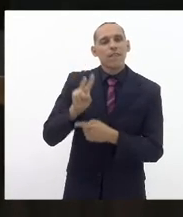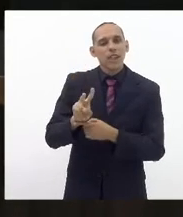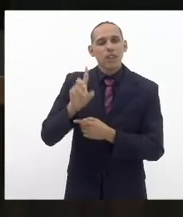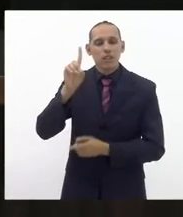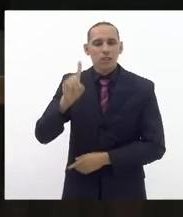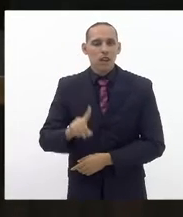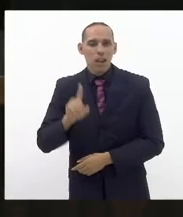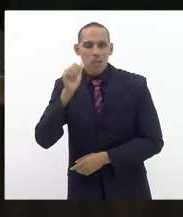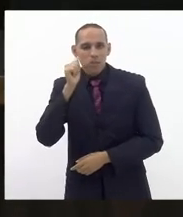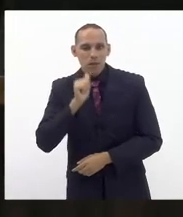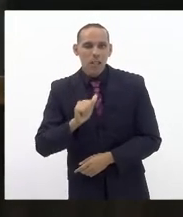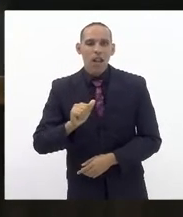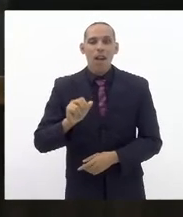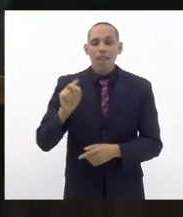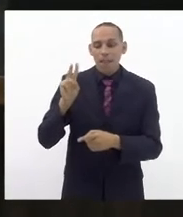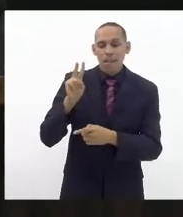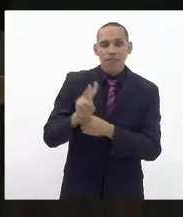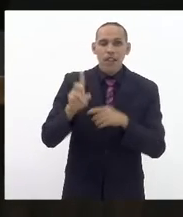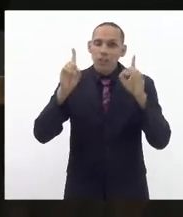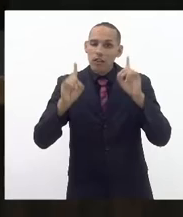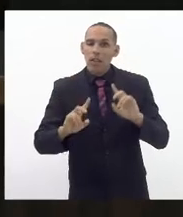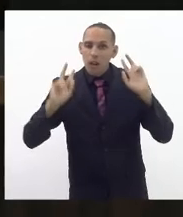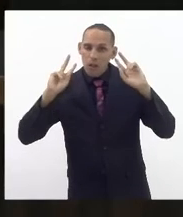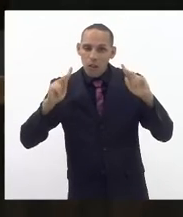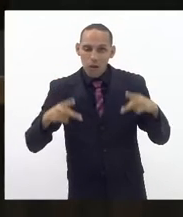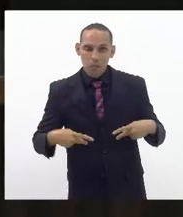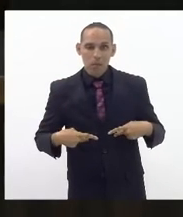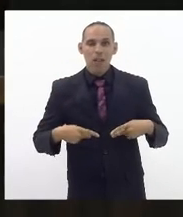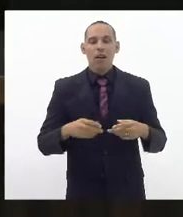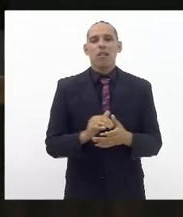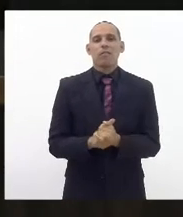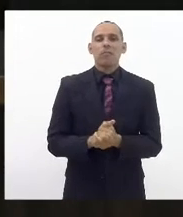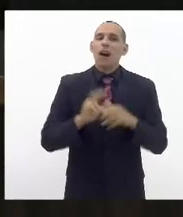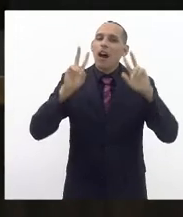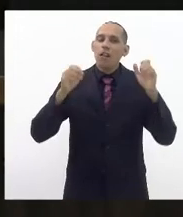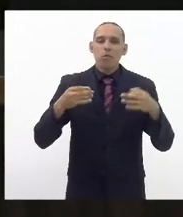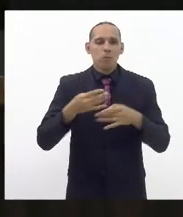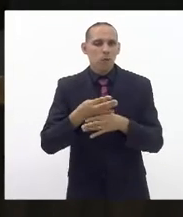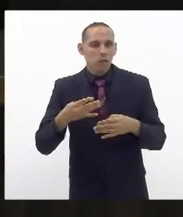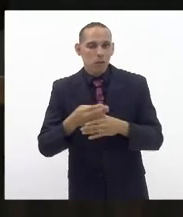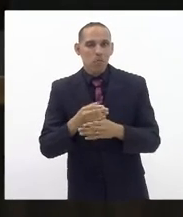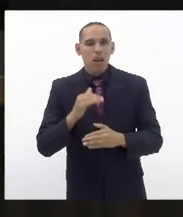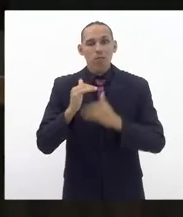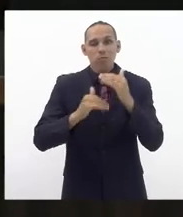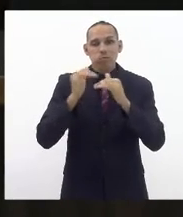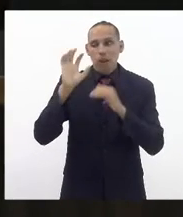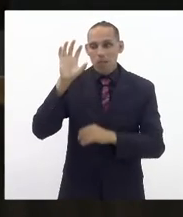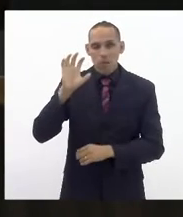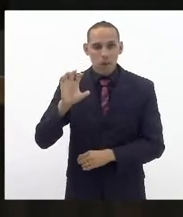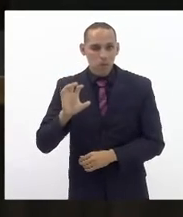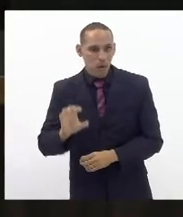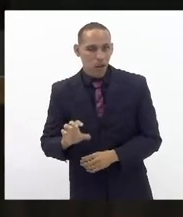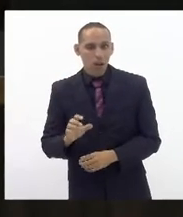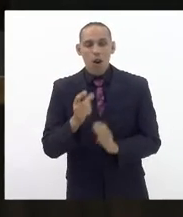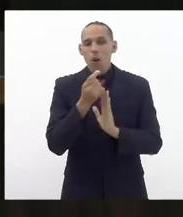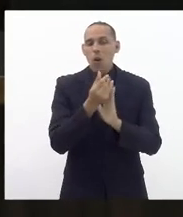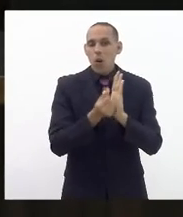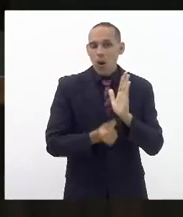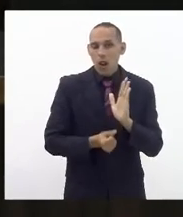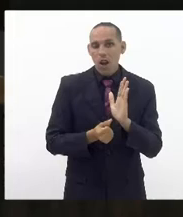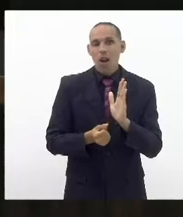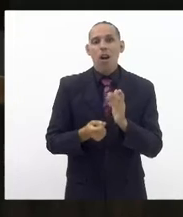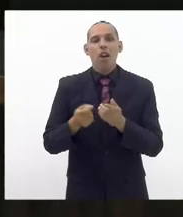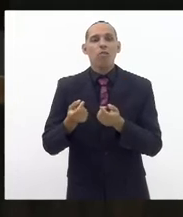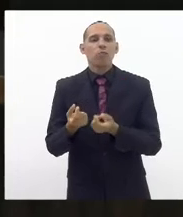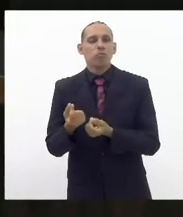Defesa dos Direitos Humanos e Cidadania, de Assuntos Municipais e Desenvolvimento Regional, de Orçamento, Fiscalização Financeira e Controle.